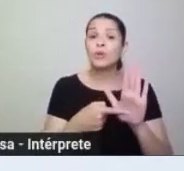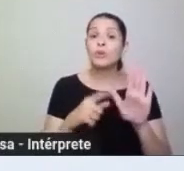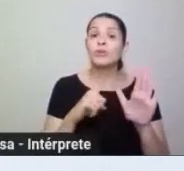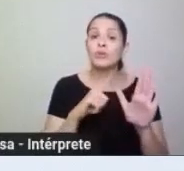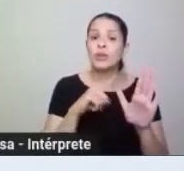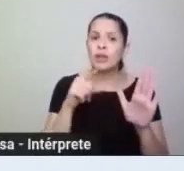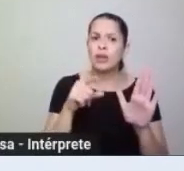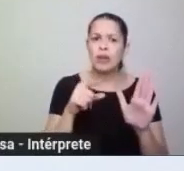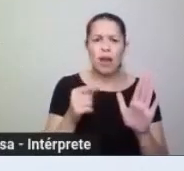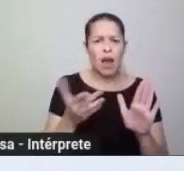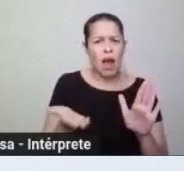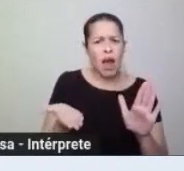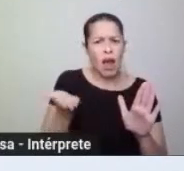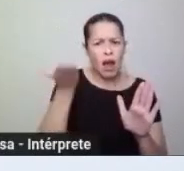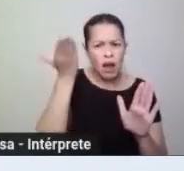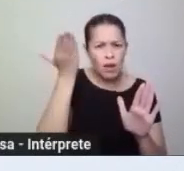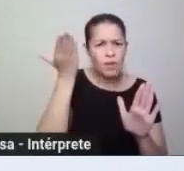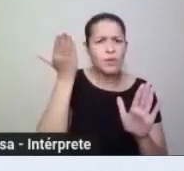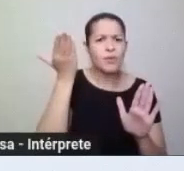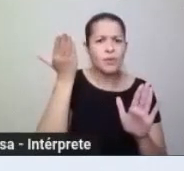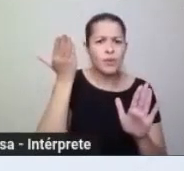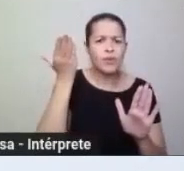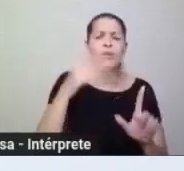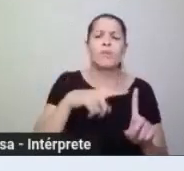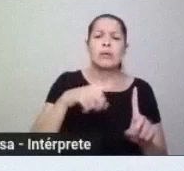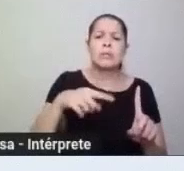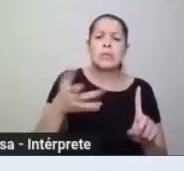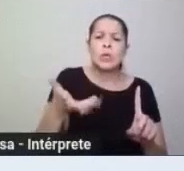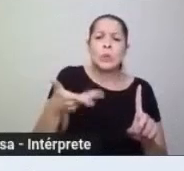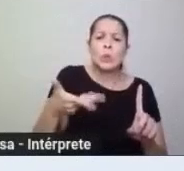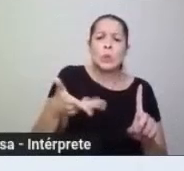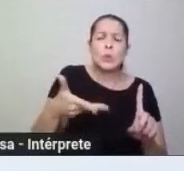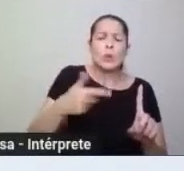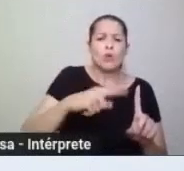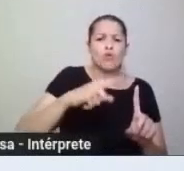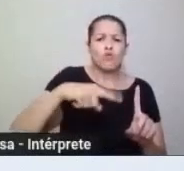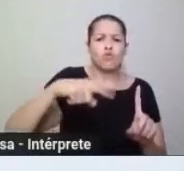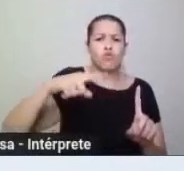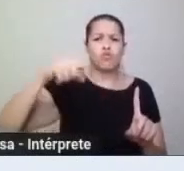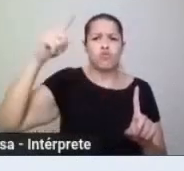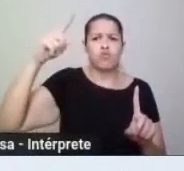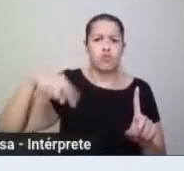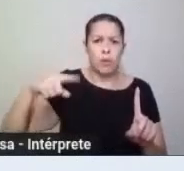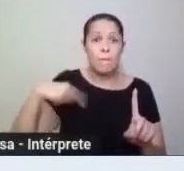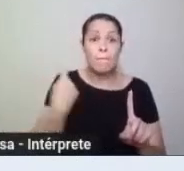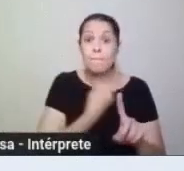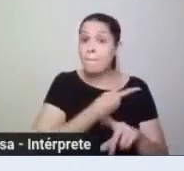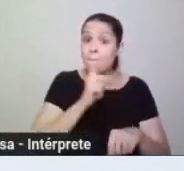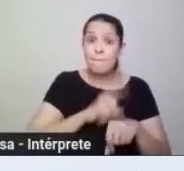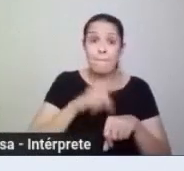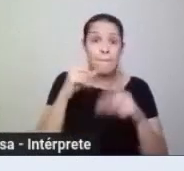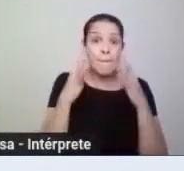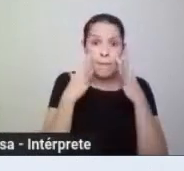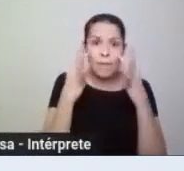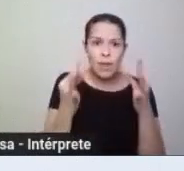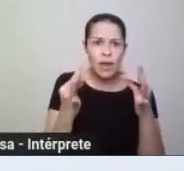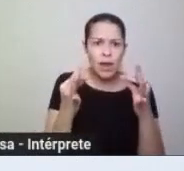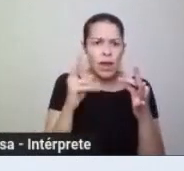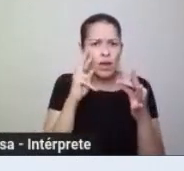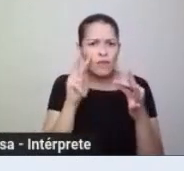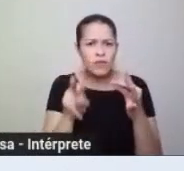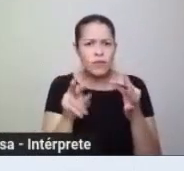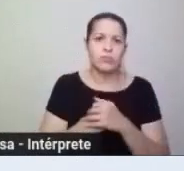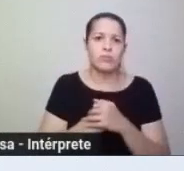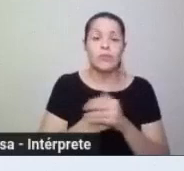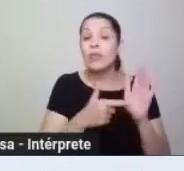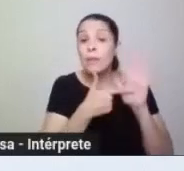tendência alta aí na aceleração, a gente automaticamente startou uma análise